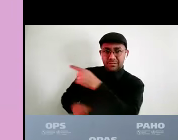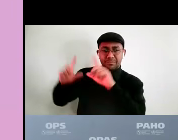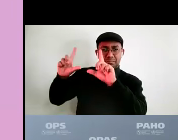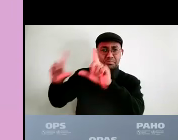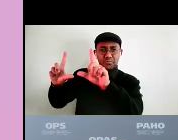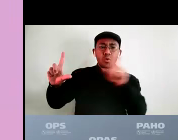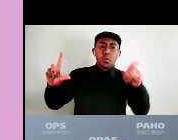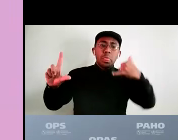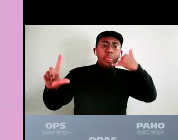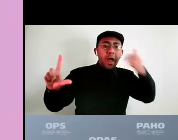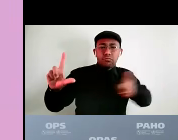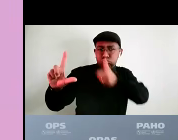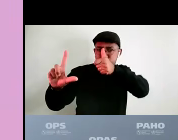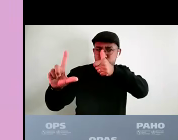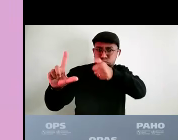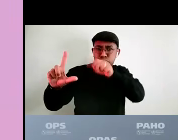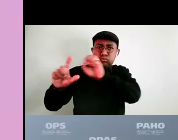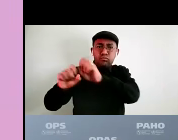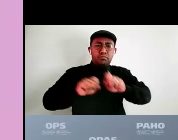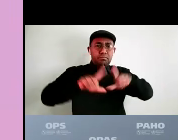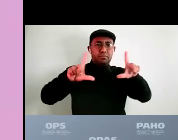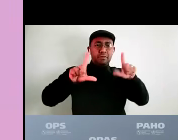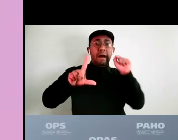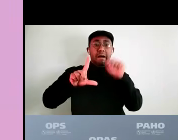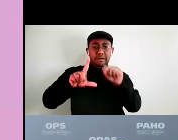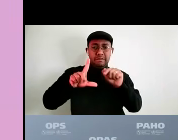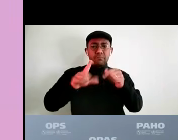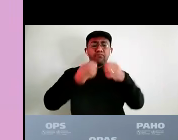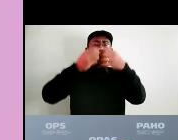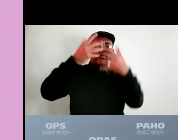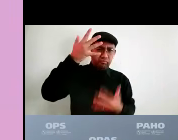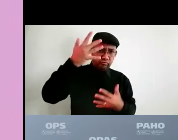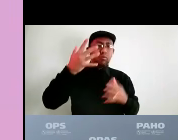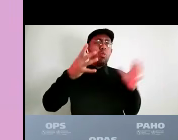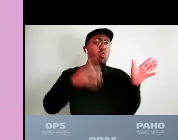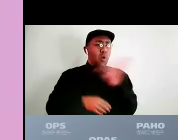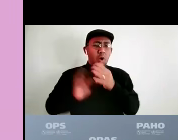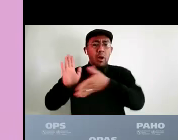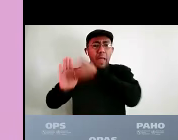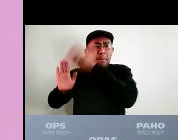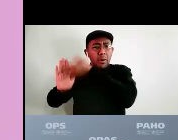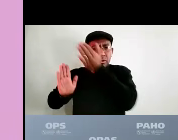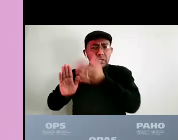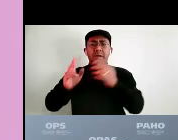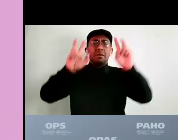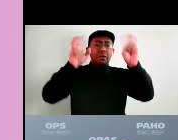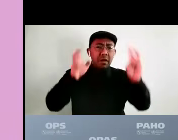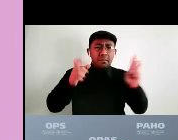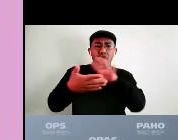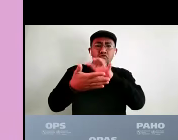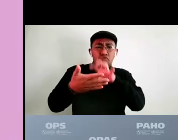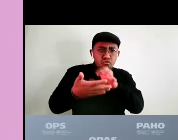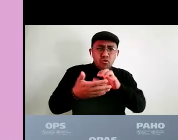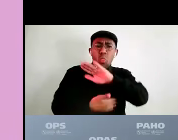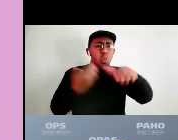encontrar também o link para ter acesso aos recursos sobre esse tema, mas também